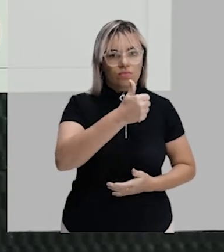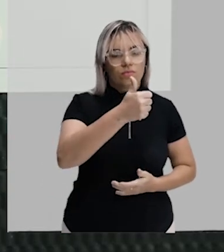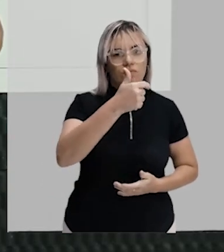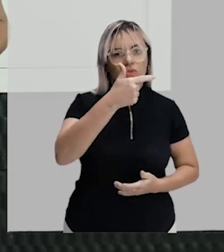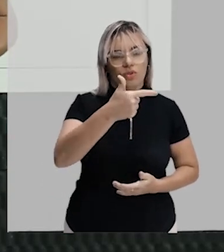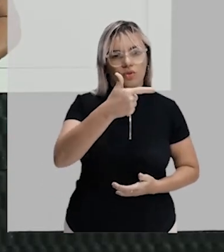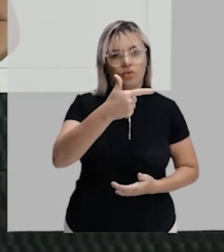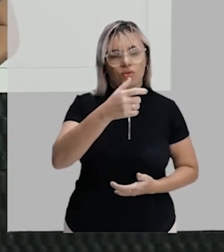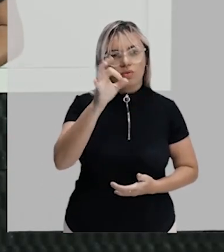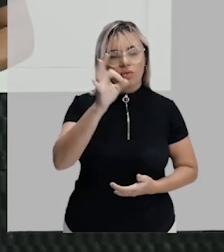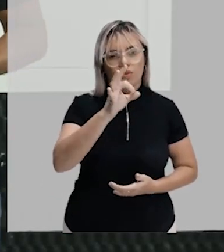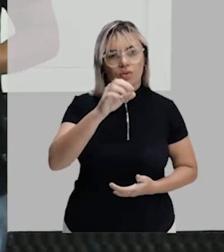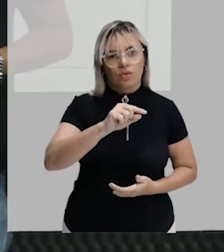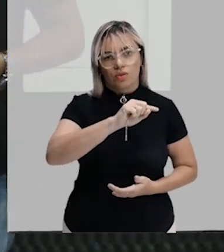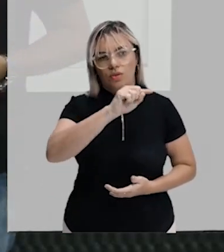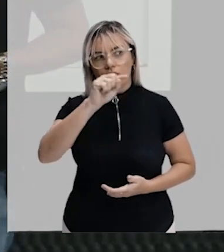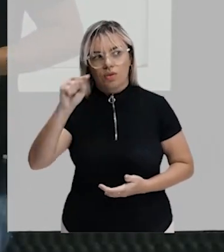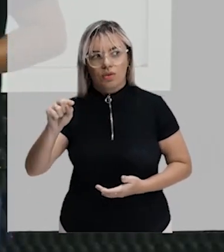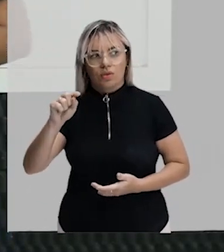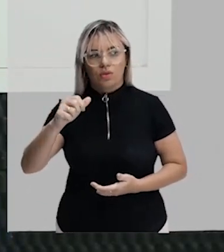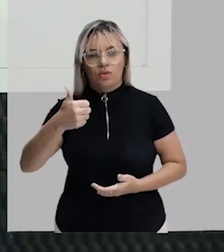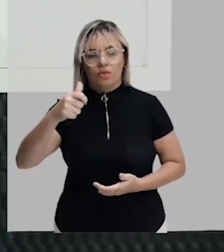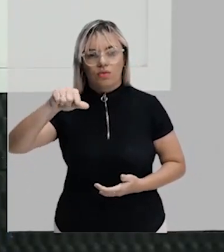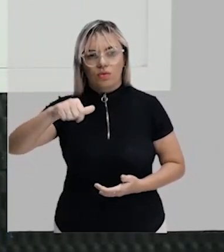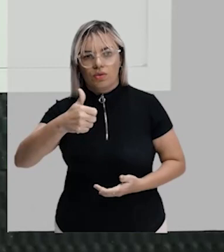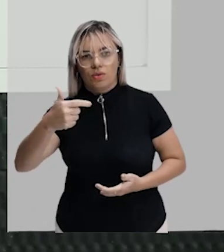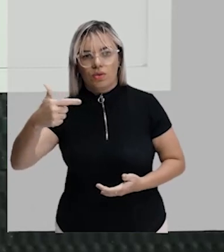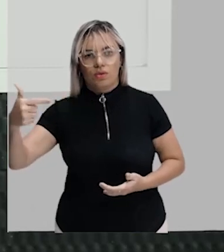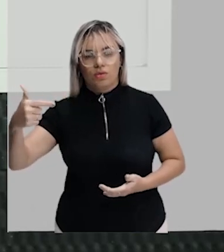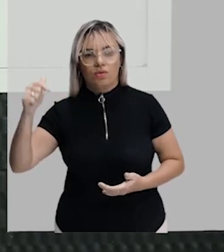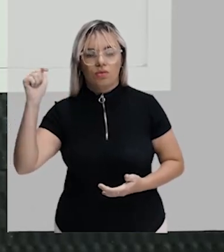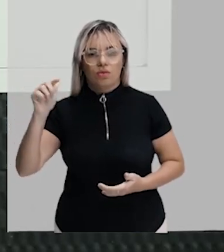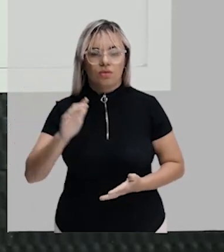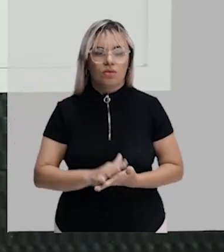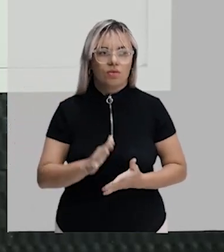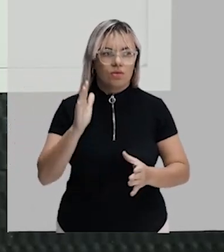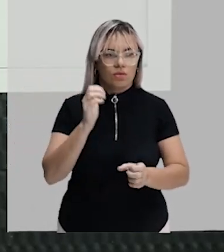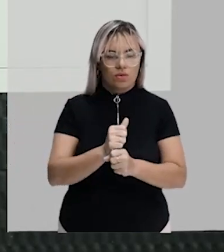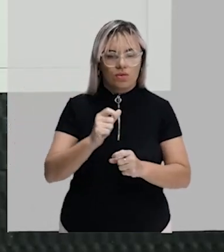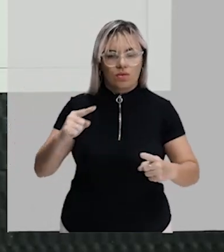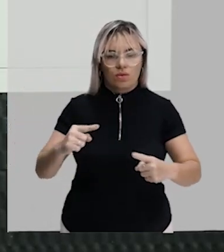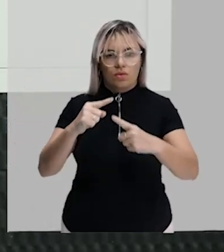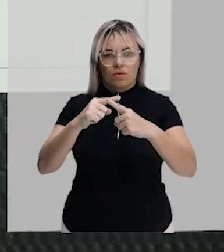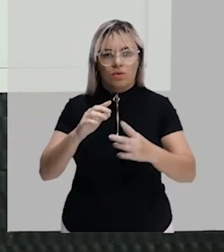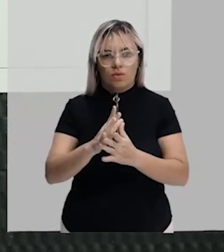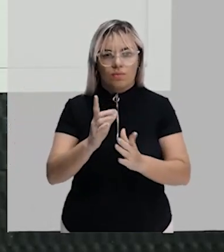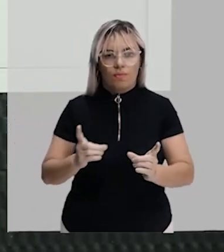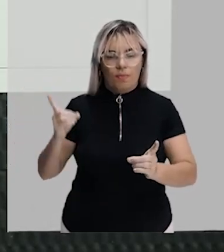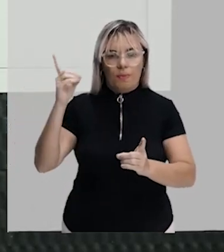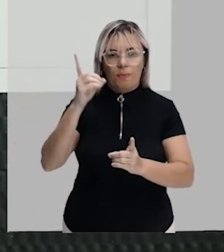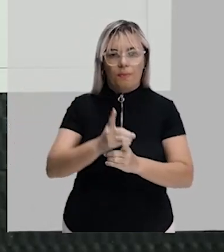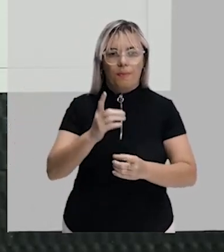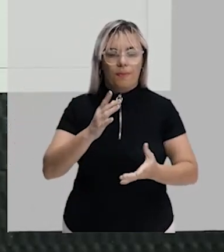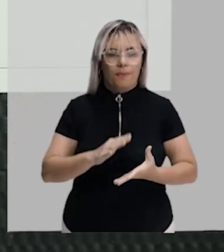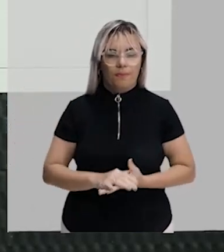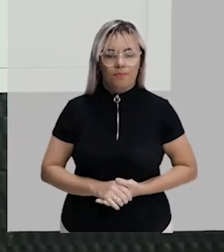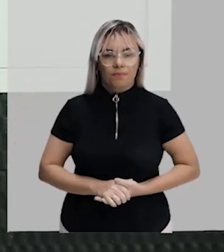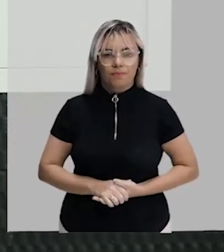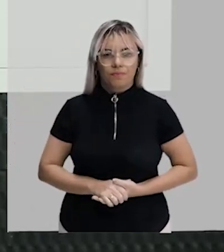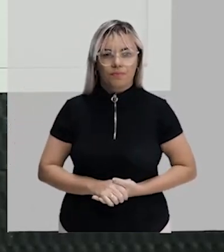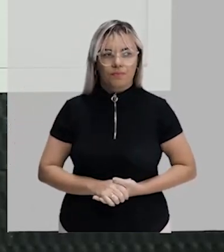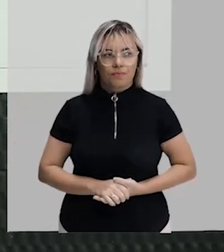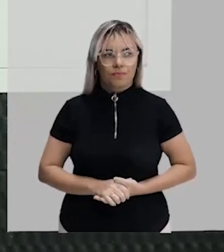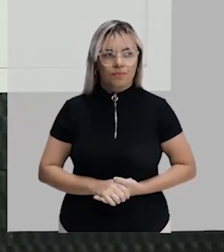uma conta só. Tá? Então olha só, multiplicando isso aqui, você vai encontrar aqui